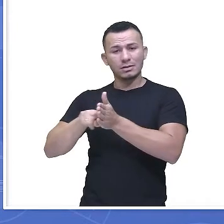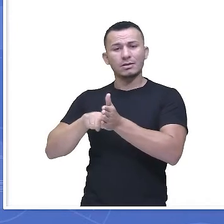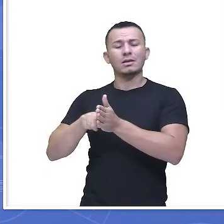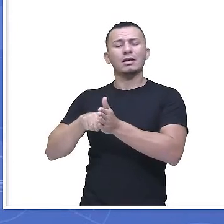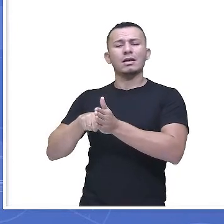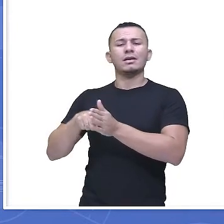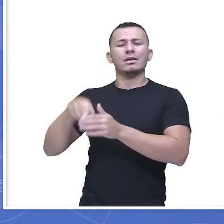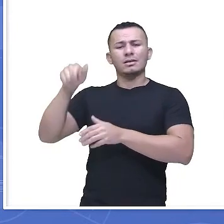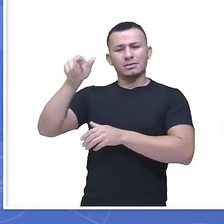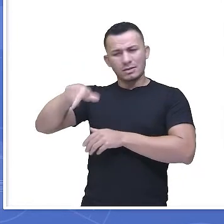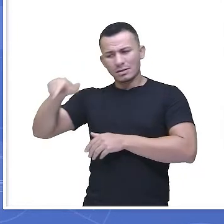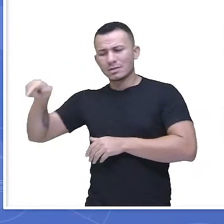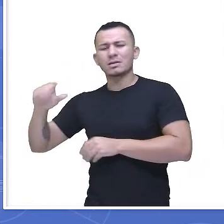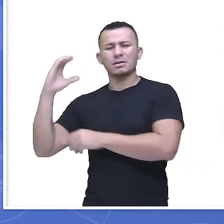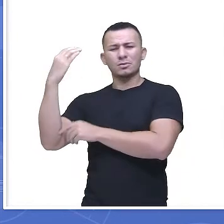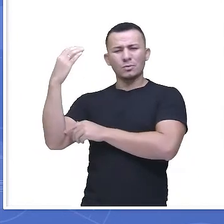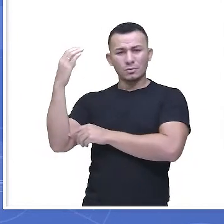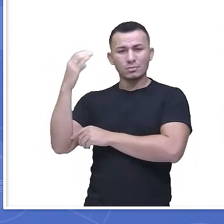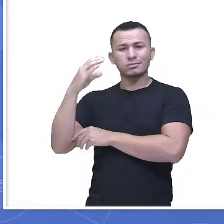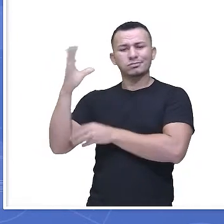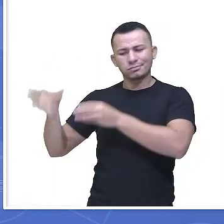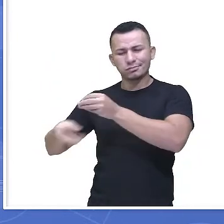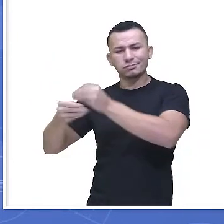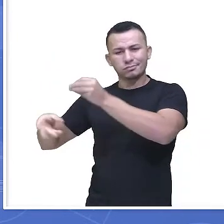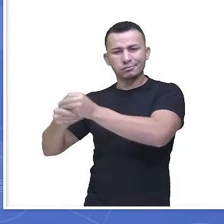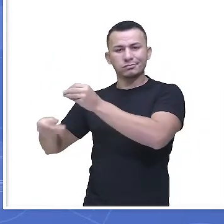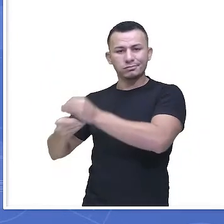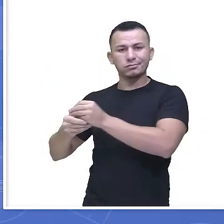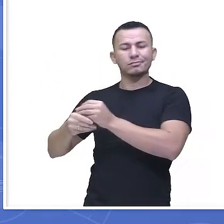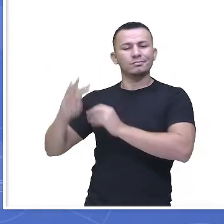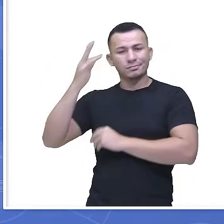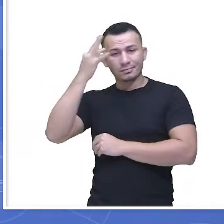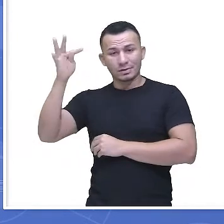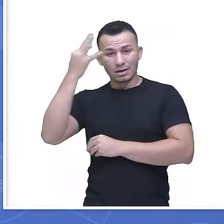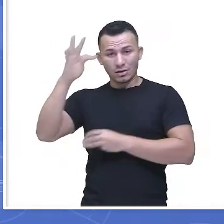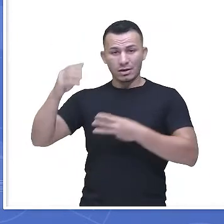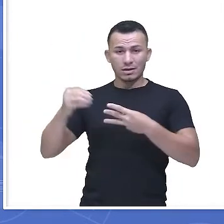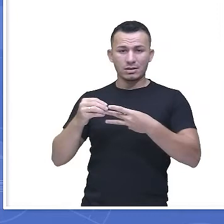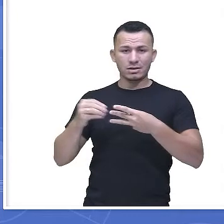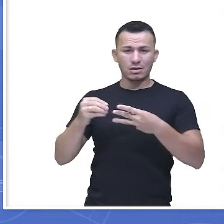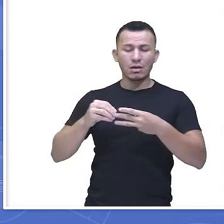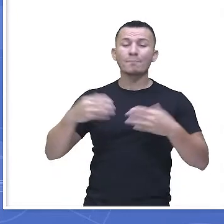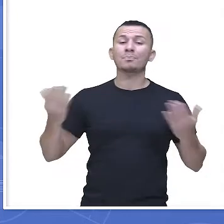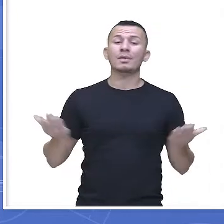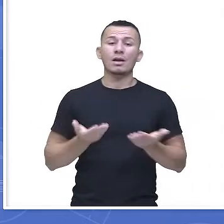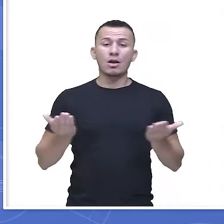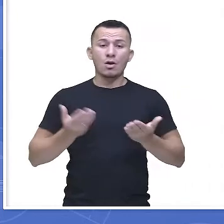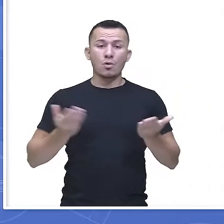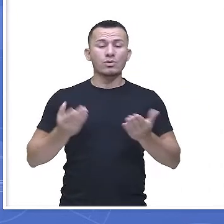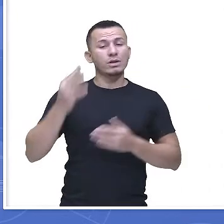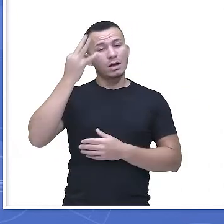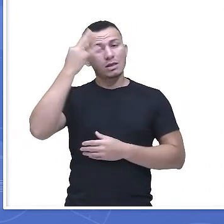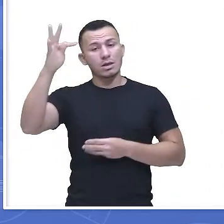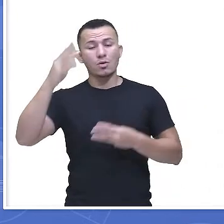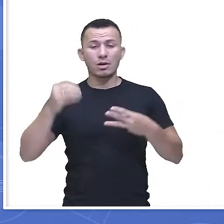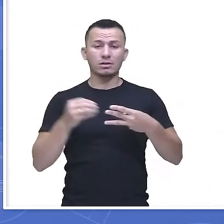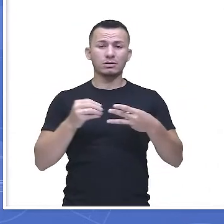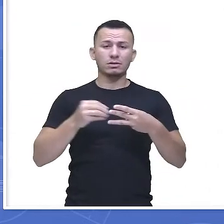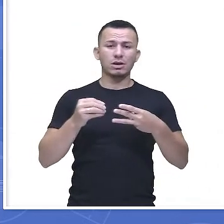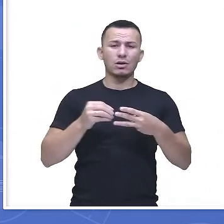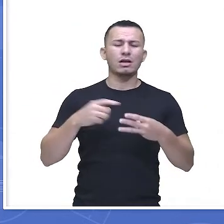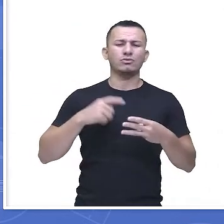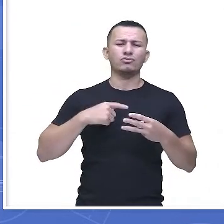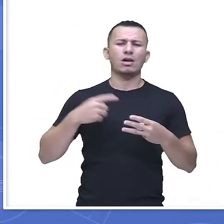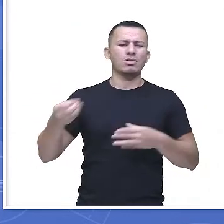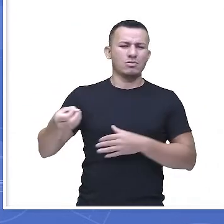cientistas contribuíram com a teoria celular e hoje nós temos a teoria celular, ela é mais